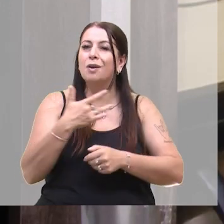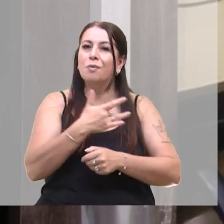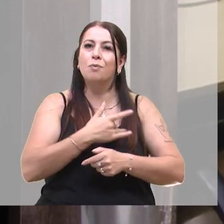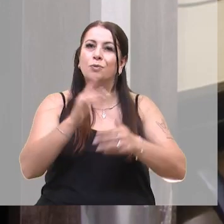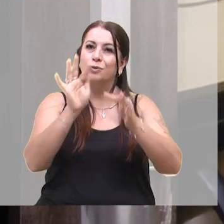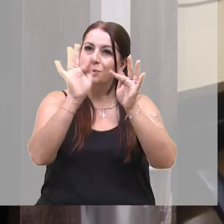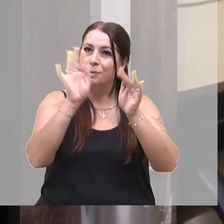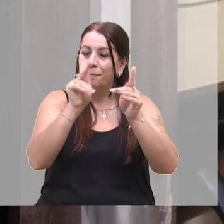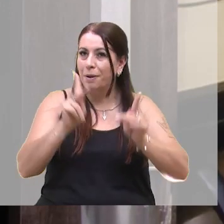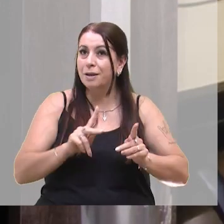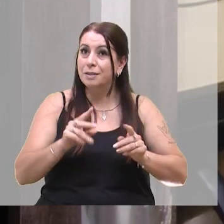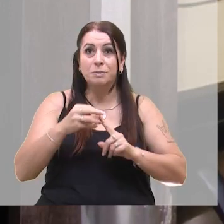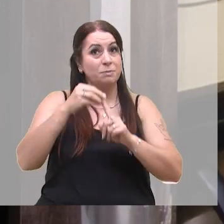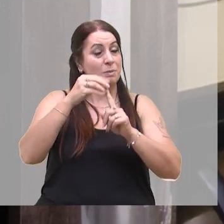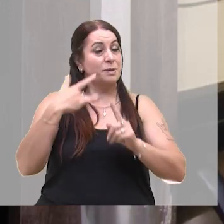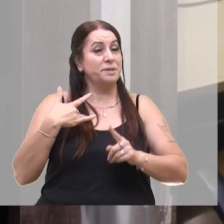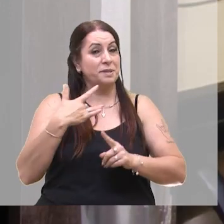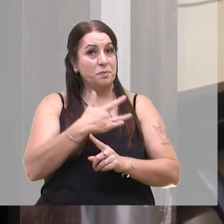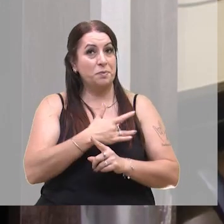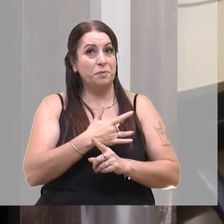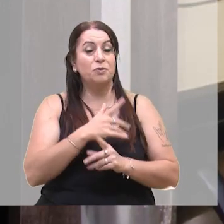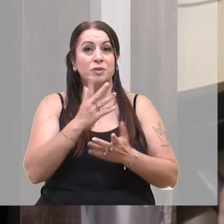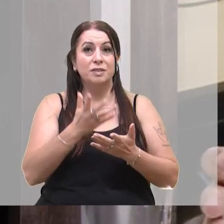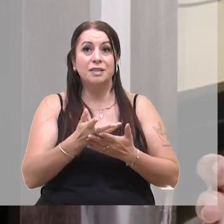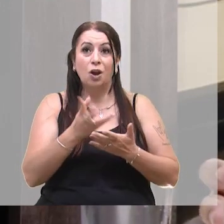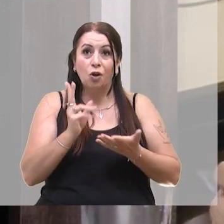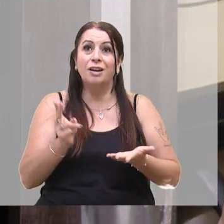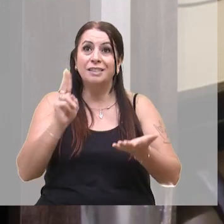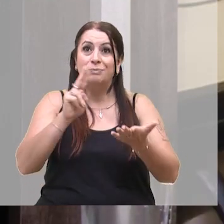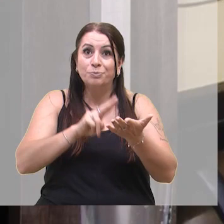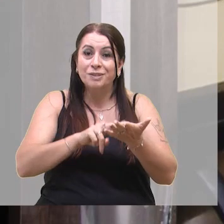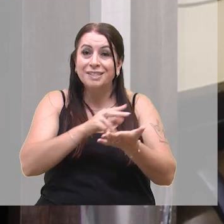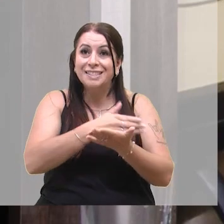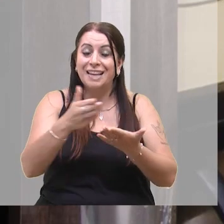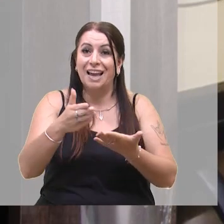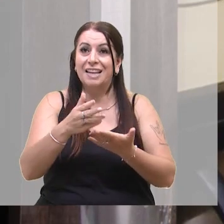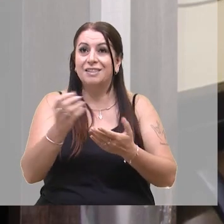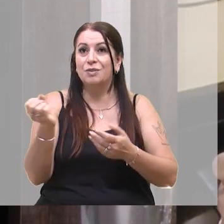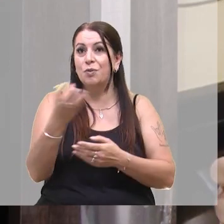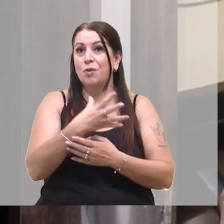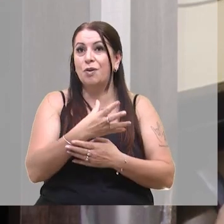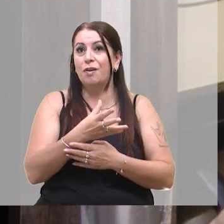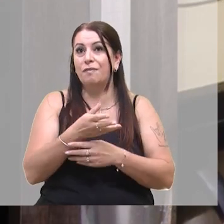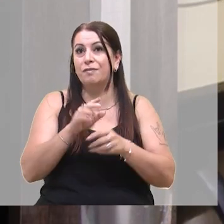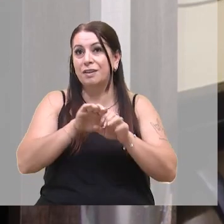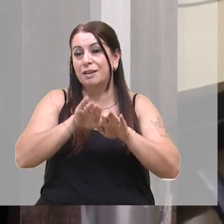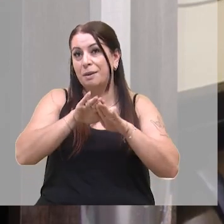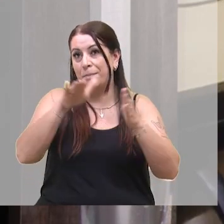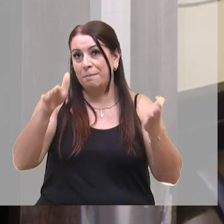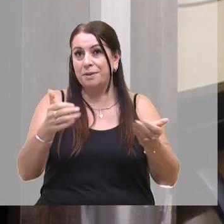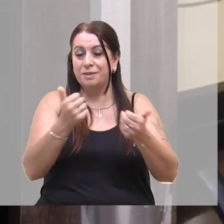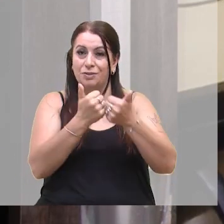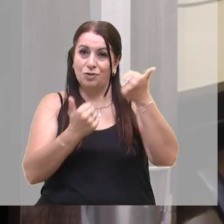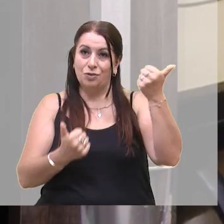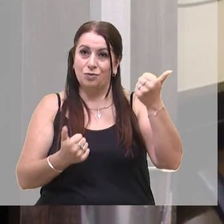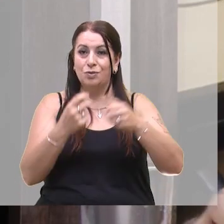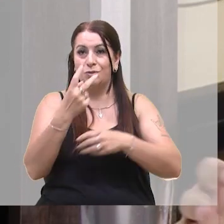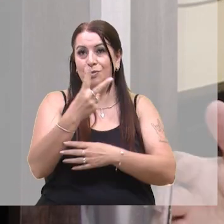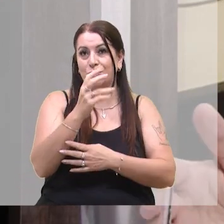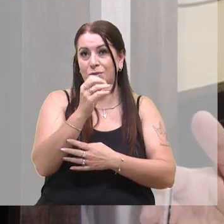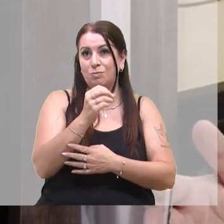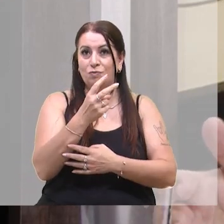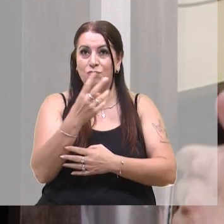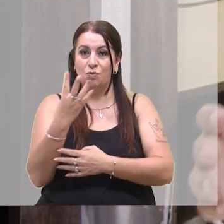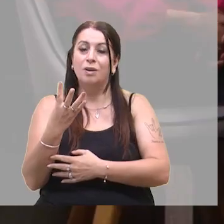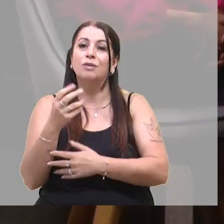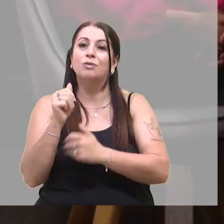principalmente saúde. E recém acaba de ser empossada aqui a nova composição, a mesa diretora deste ano de 2024,